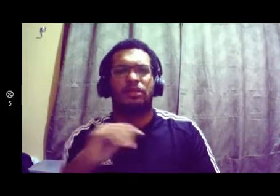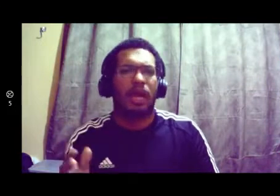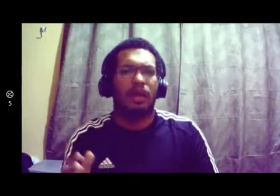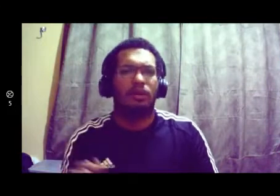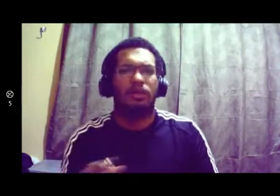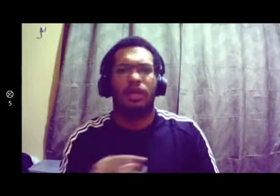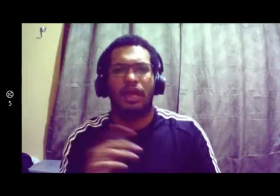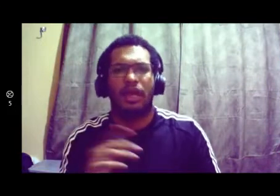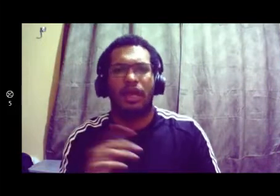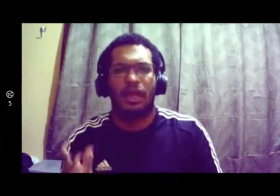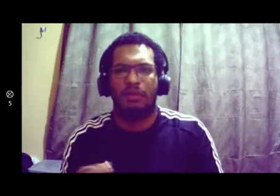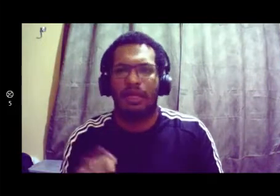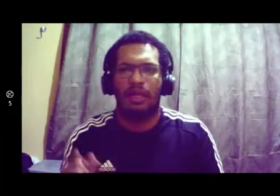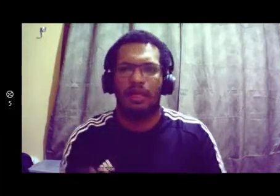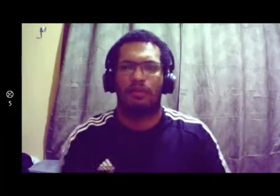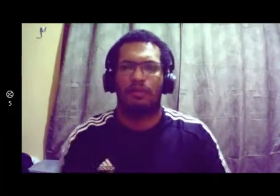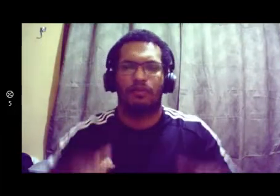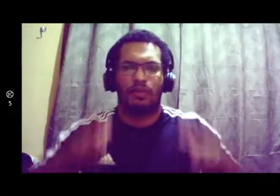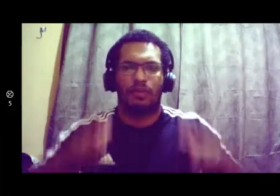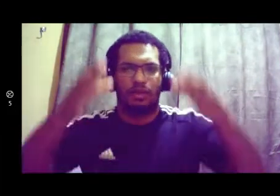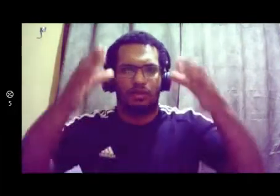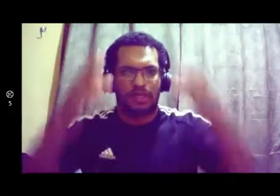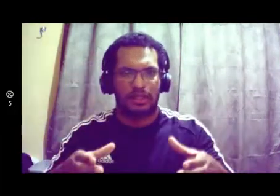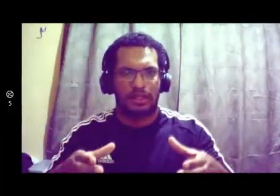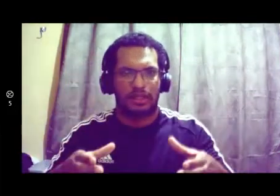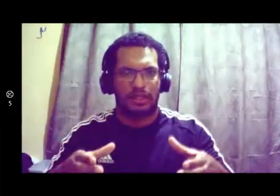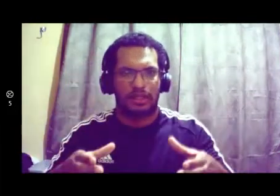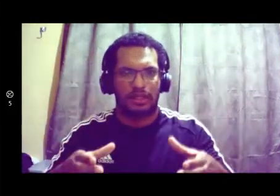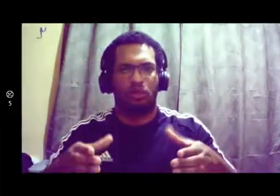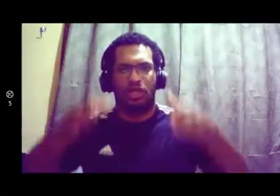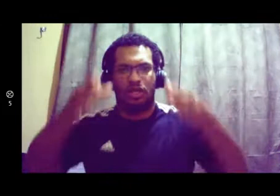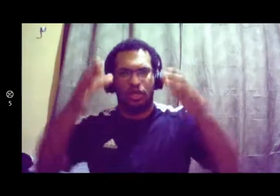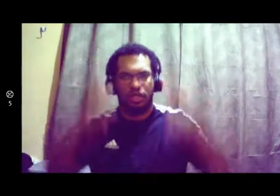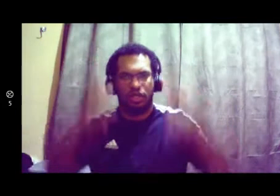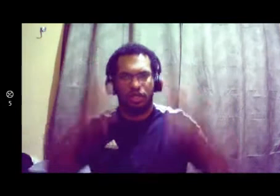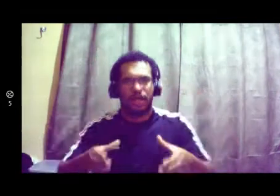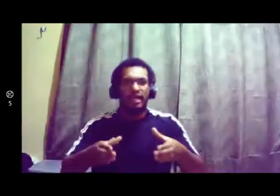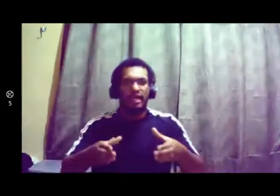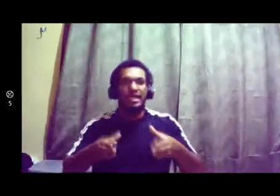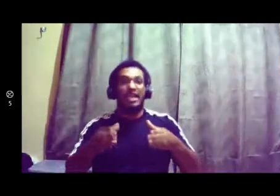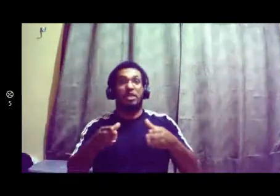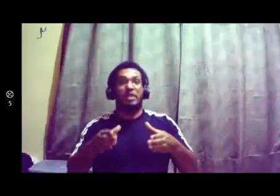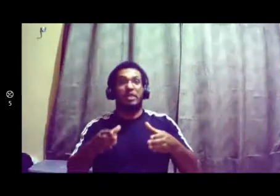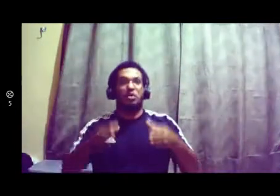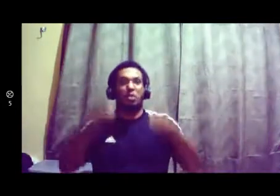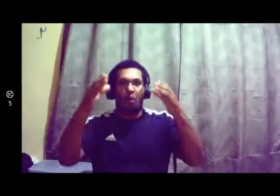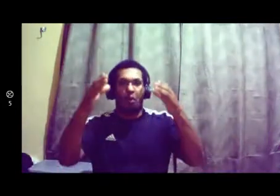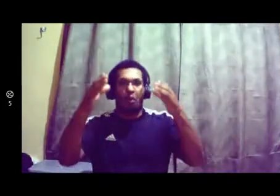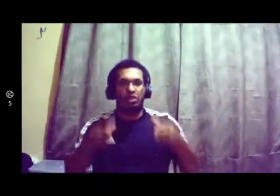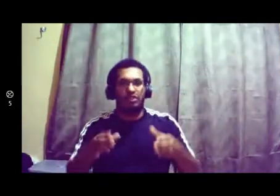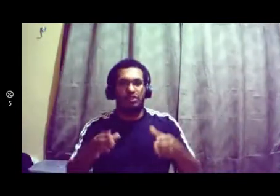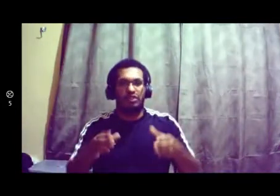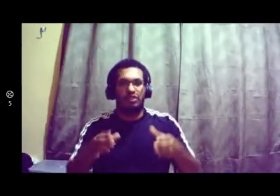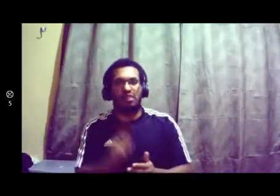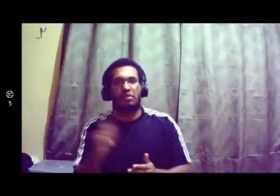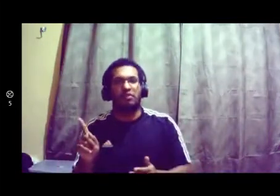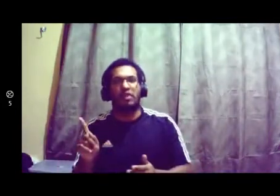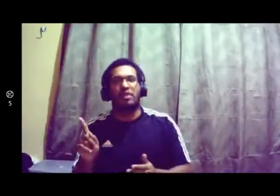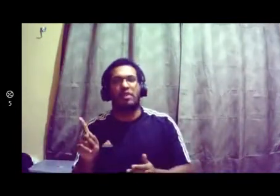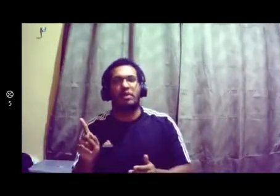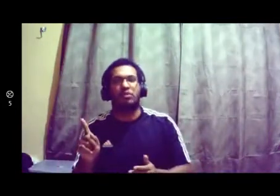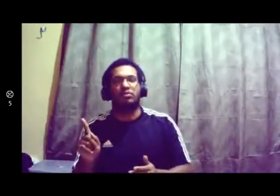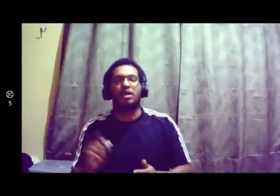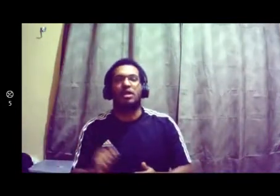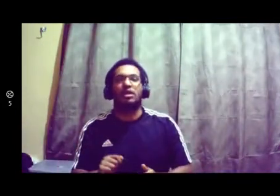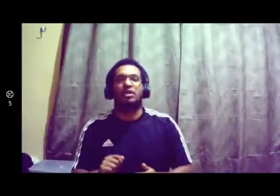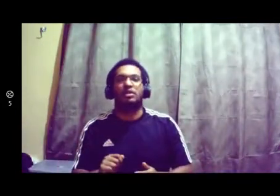endereço tal, e dadadadadere. Então você faz assim, onde, tá? E aí geralmente o onde você deixa sempre no final